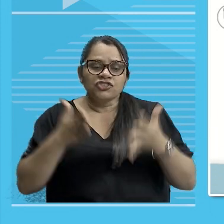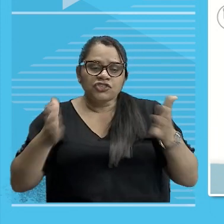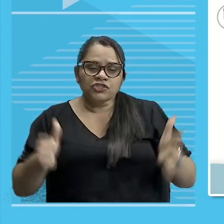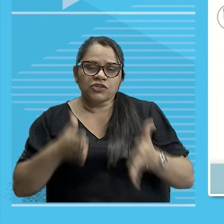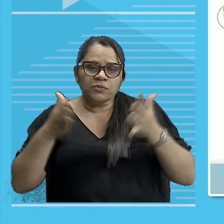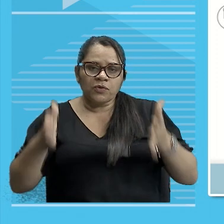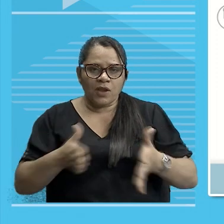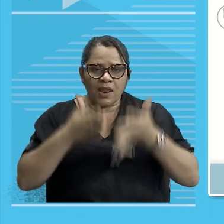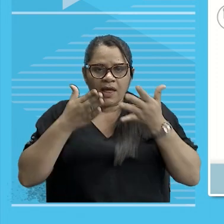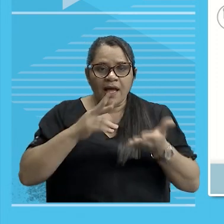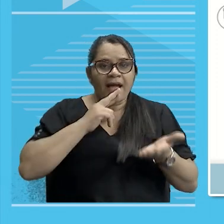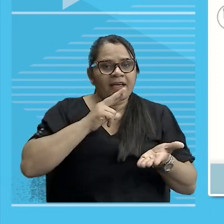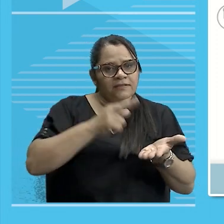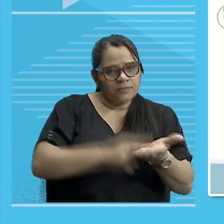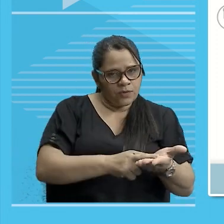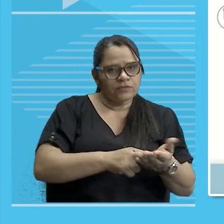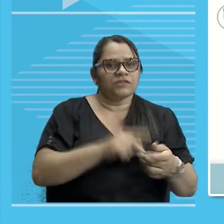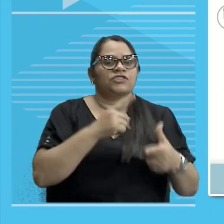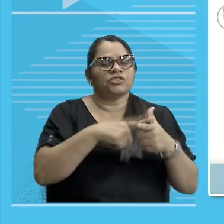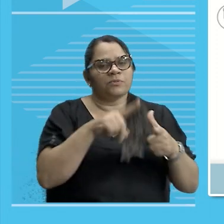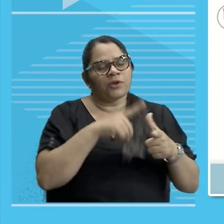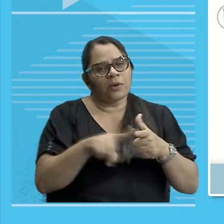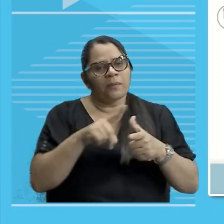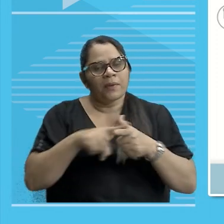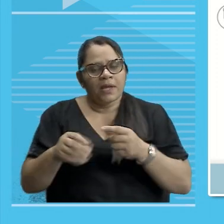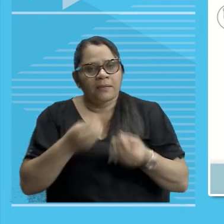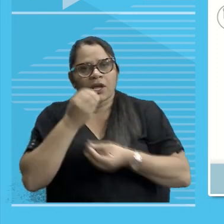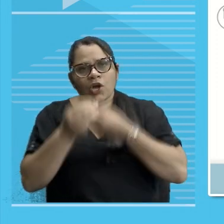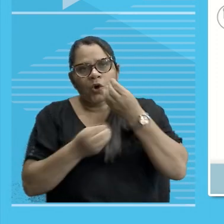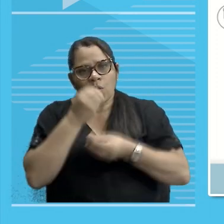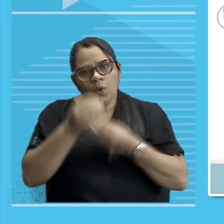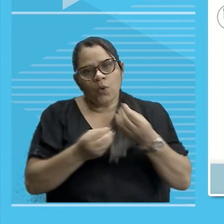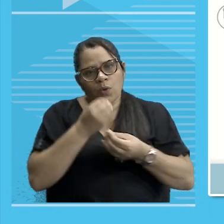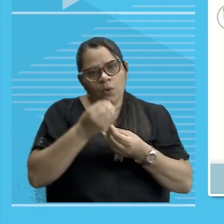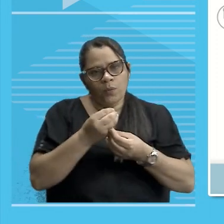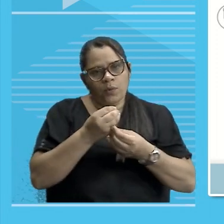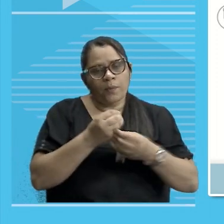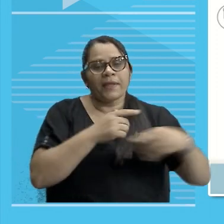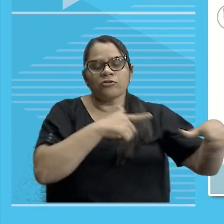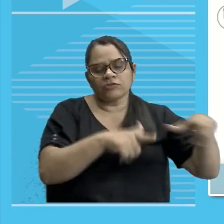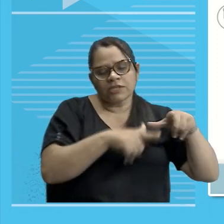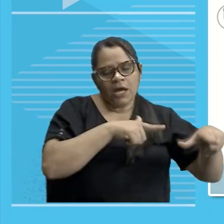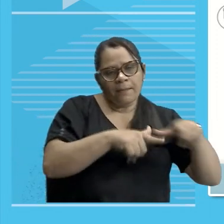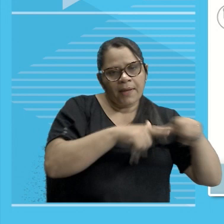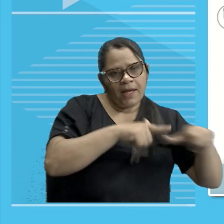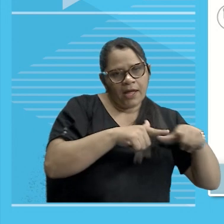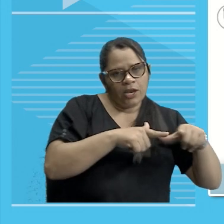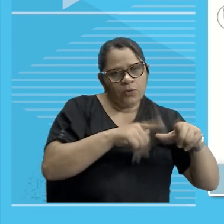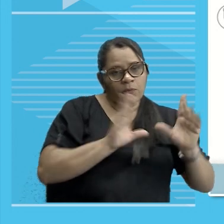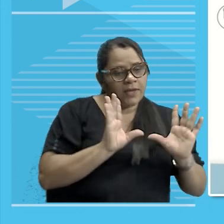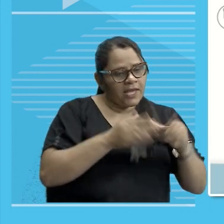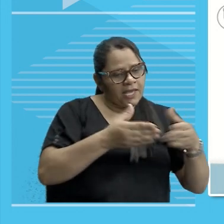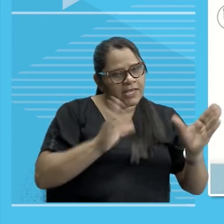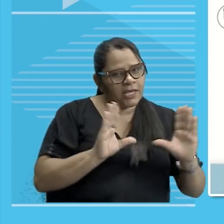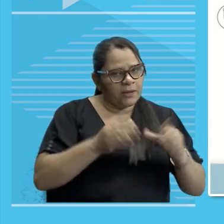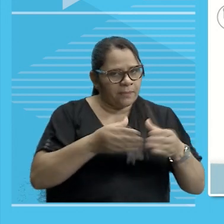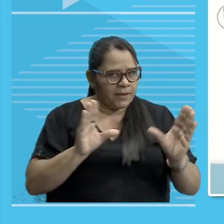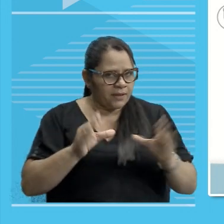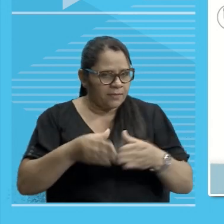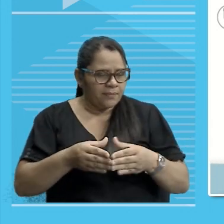a solução de problemas por meio do trabalho em equipe